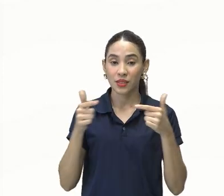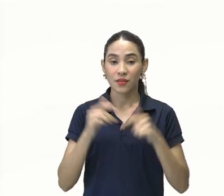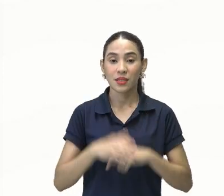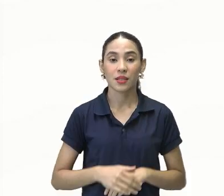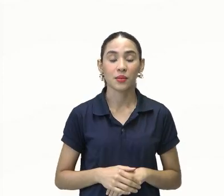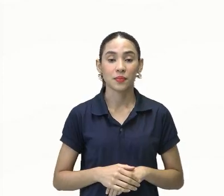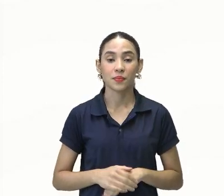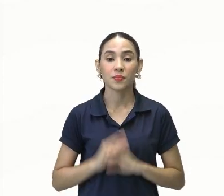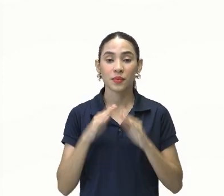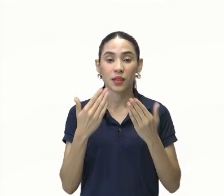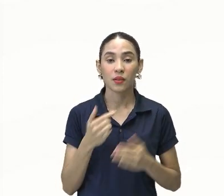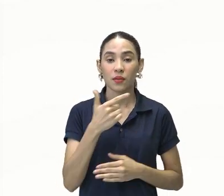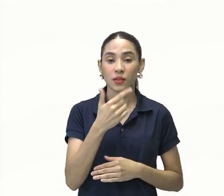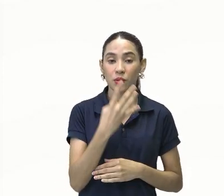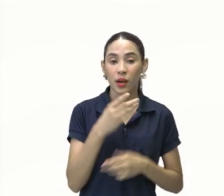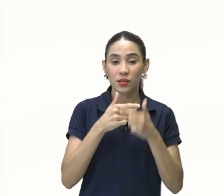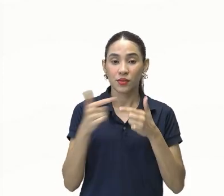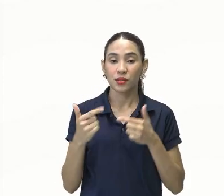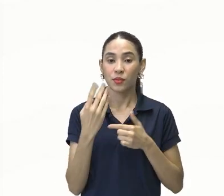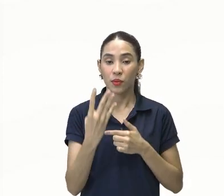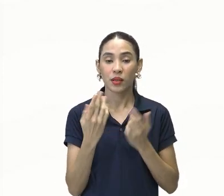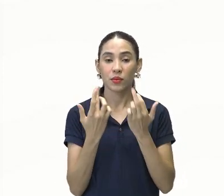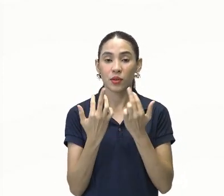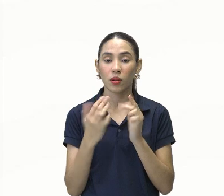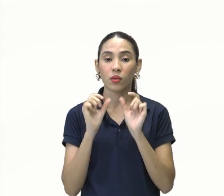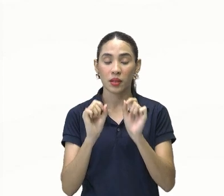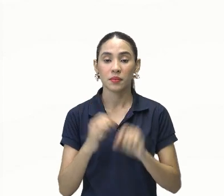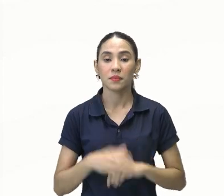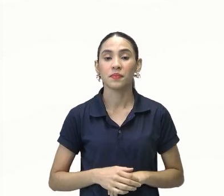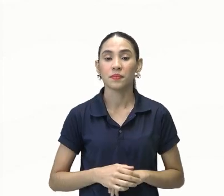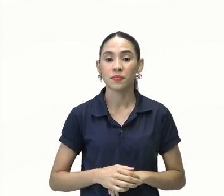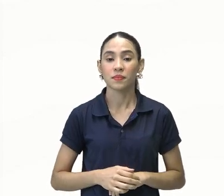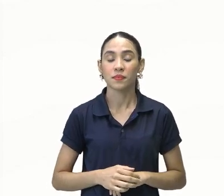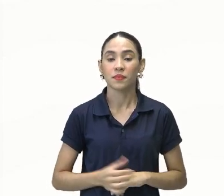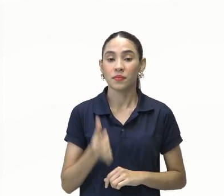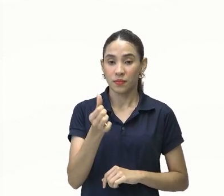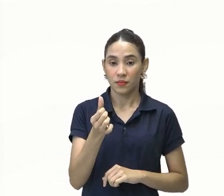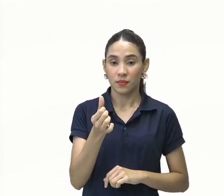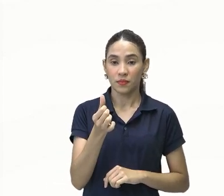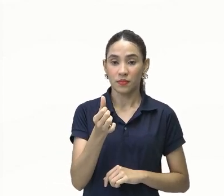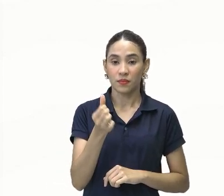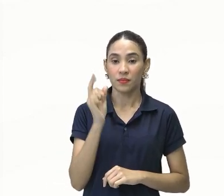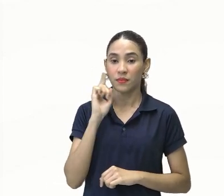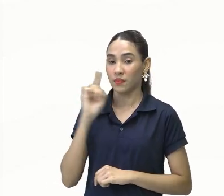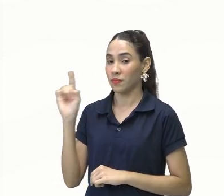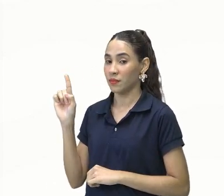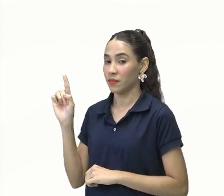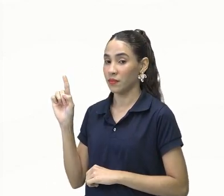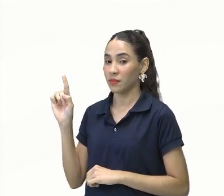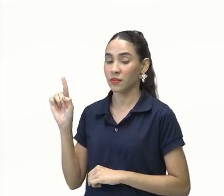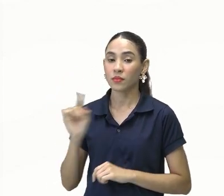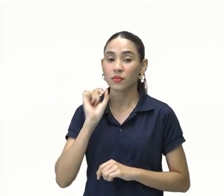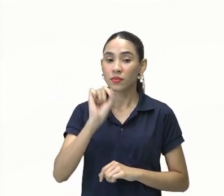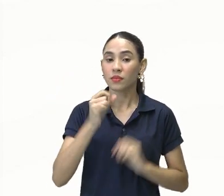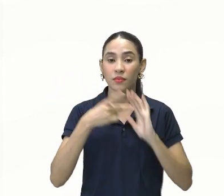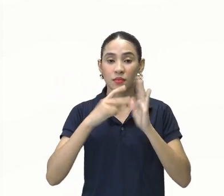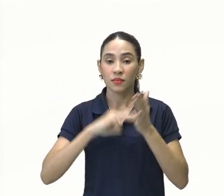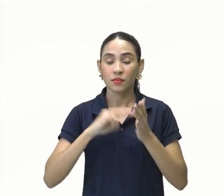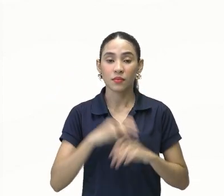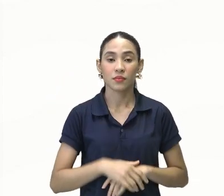divisão. Então, 24 dividido por 4, o meu resultado final é 6. O que isso